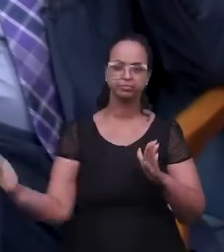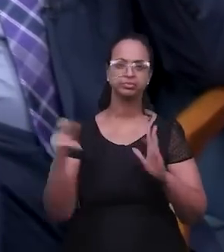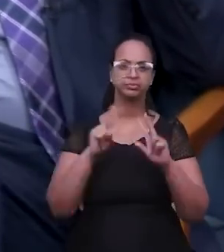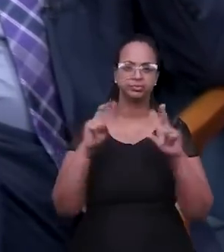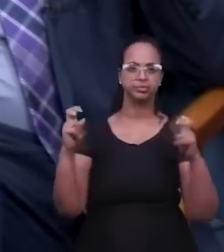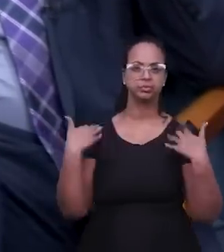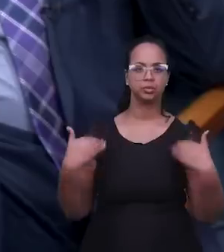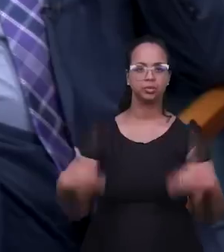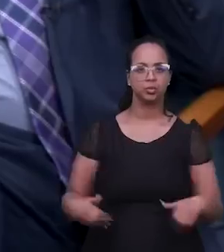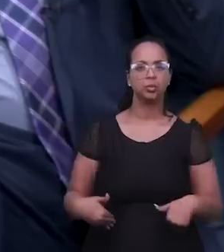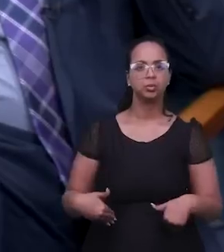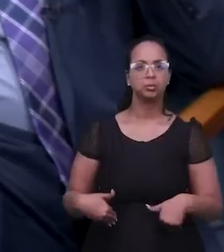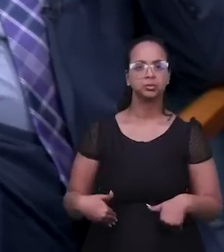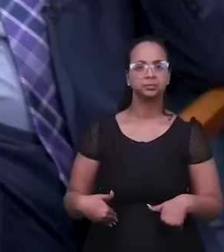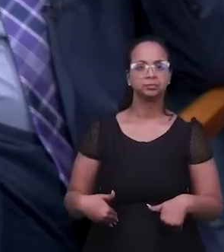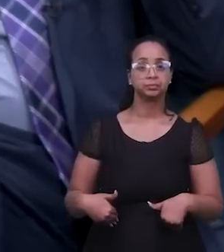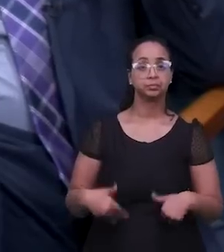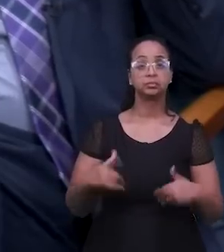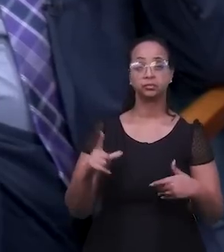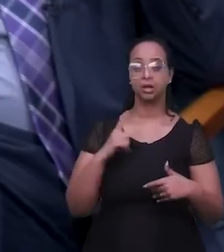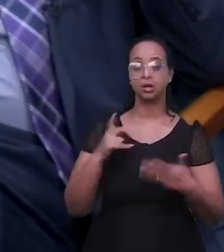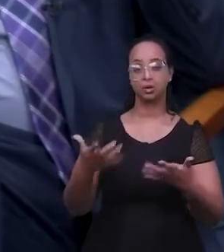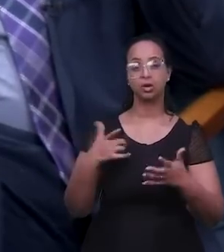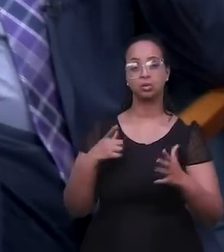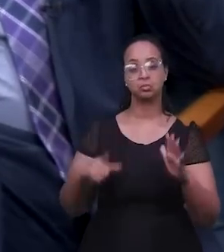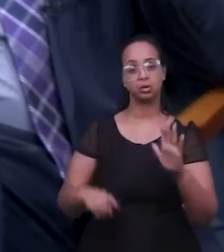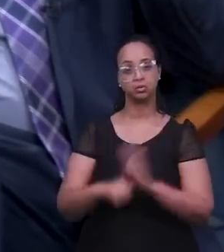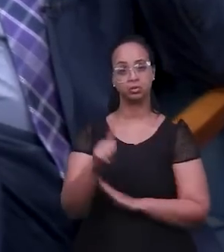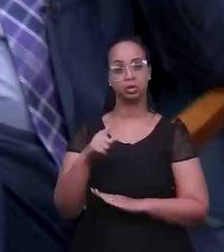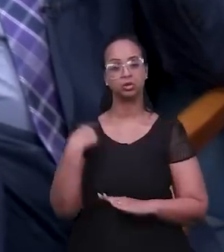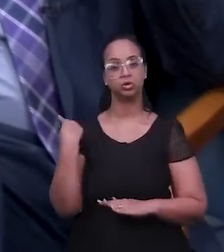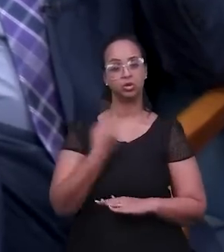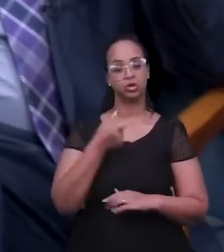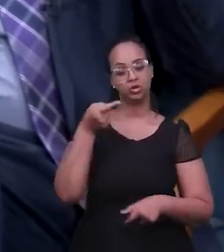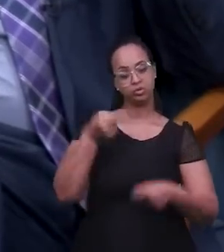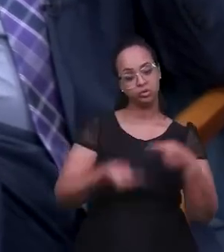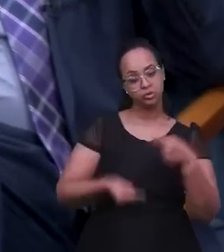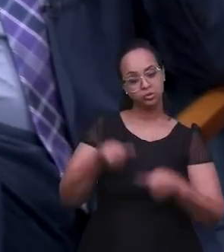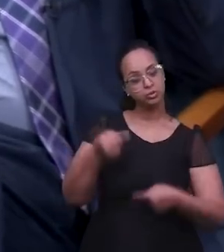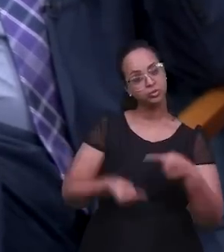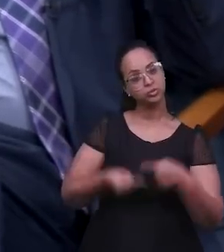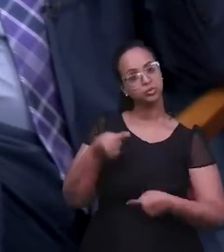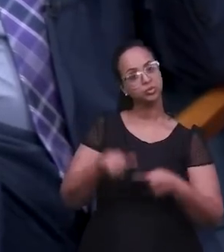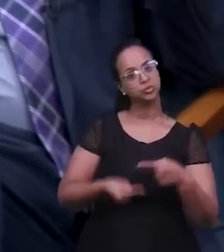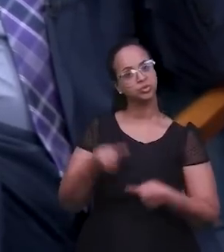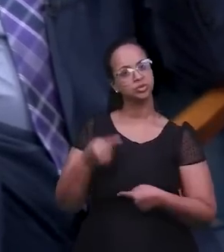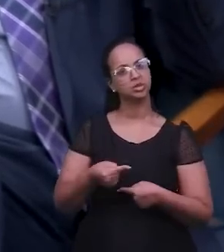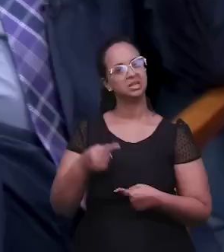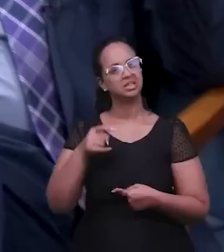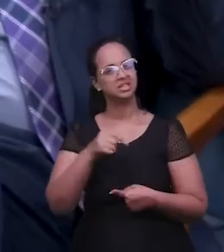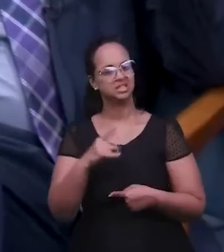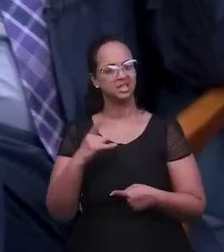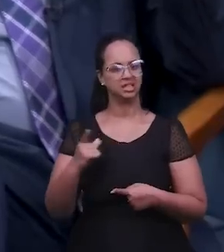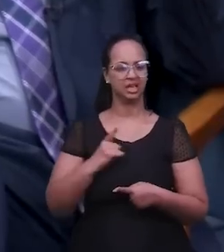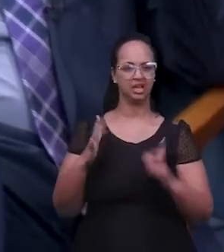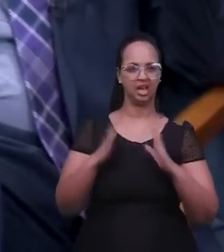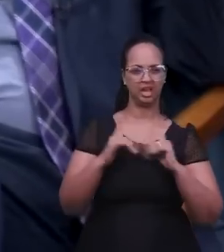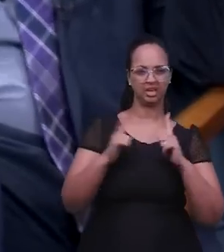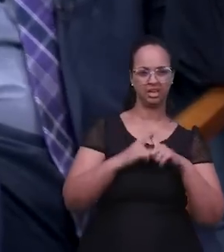essas nossas colocações sobre o corpo. E a colocação que eu quero perguntar, que nós vamos discutir na próxima vez aqui, é o